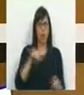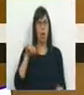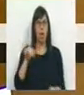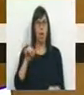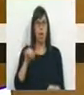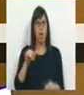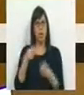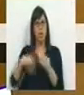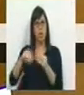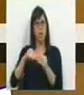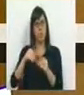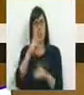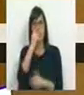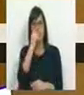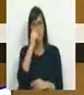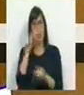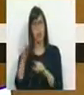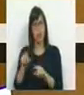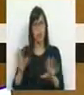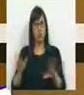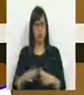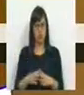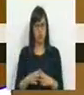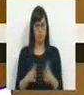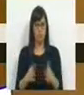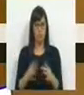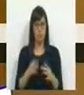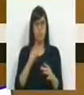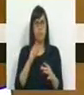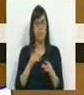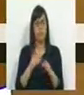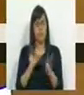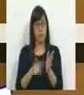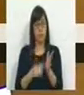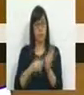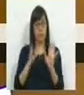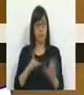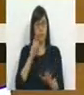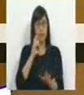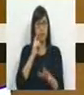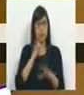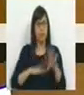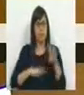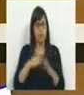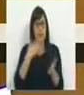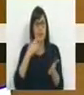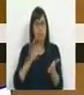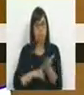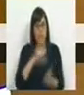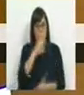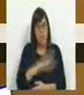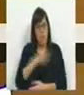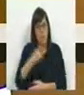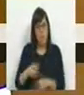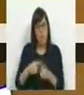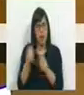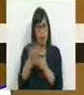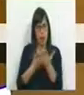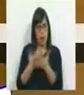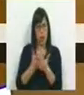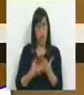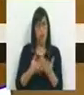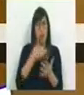aeroporto complementar do Montijo. Tendo em consideração a necessidade de assegurar a operacionalidade económica